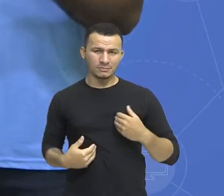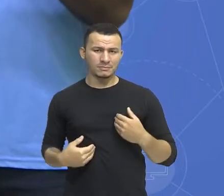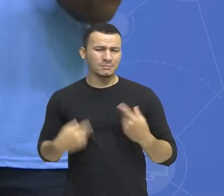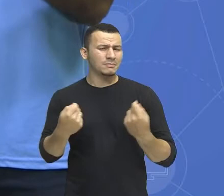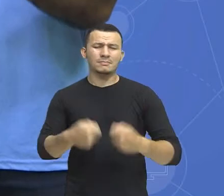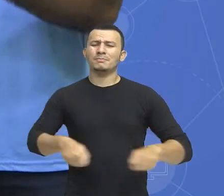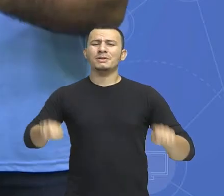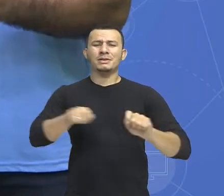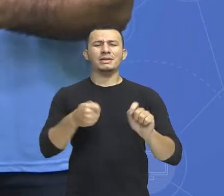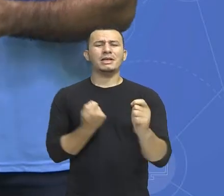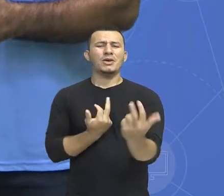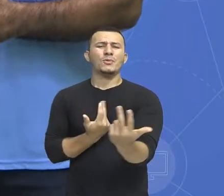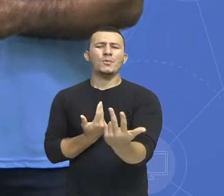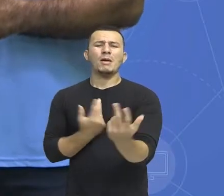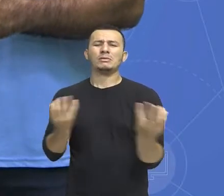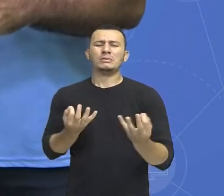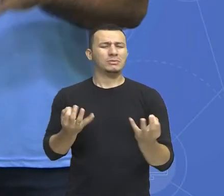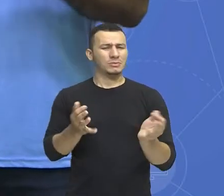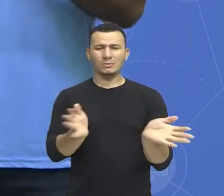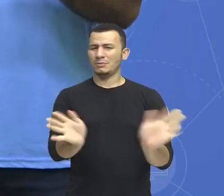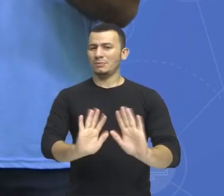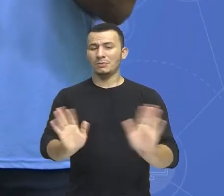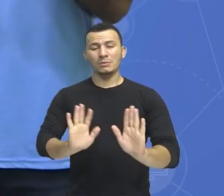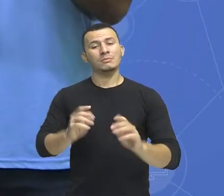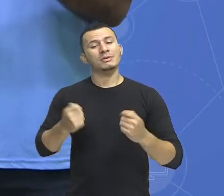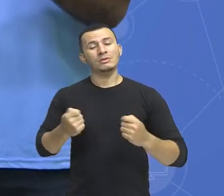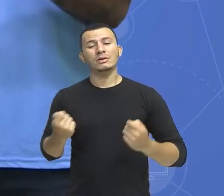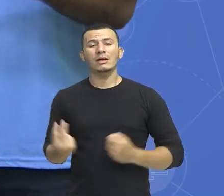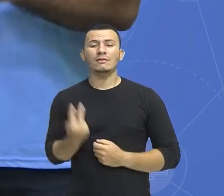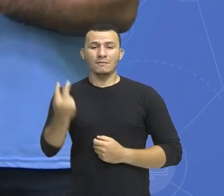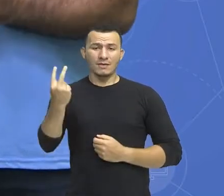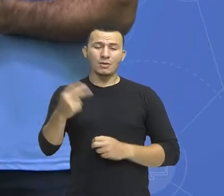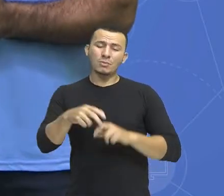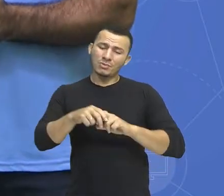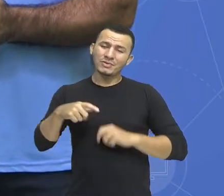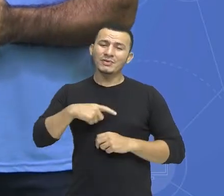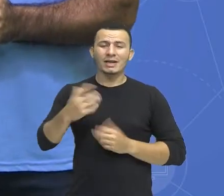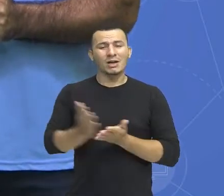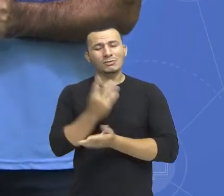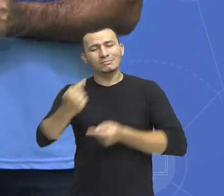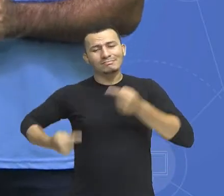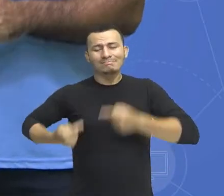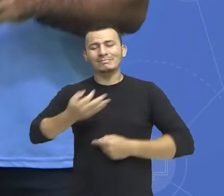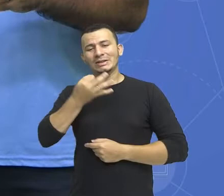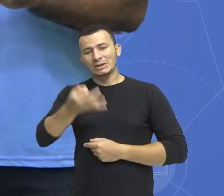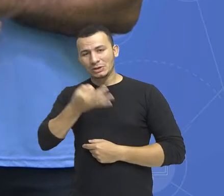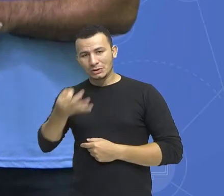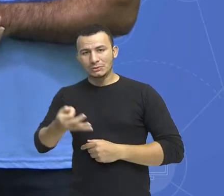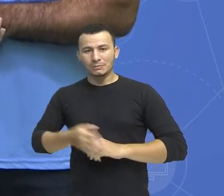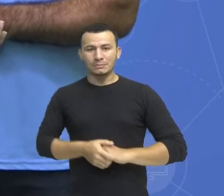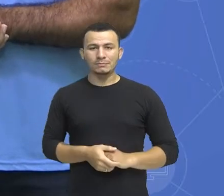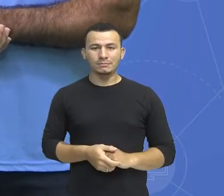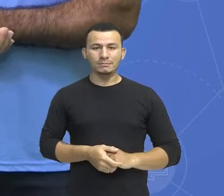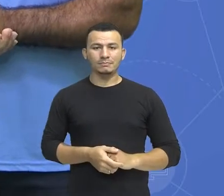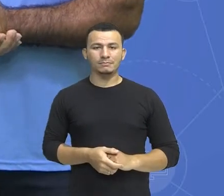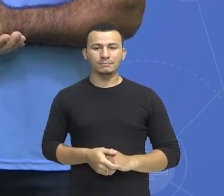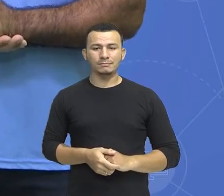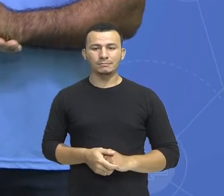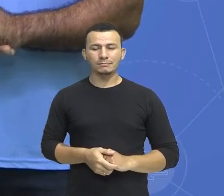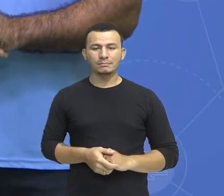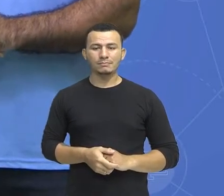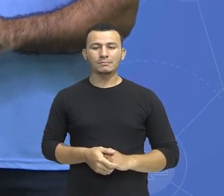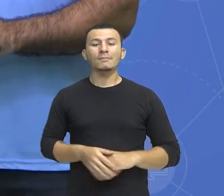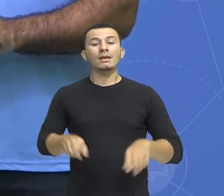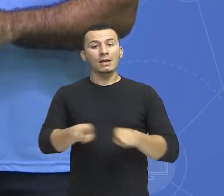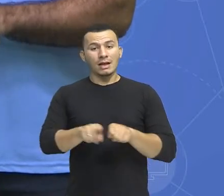você ser igual àquilo lá. Então, precisa ter bastante crítica em relação a isso. Outra coisa que também